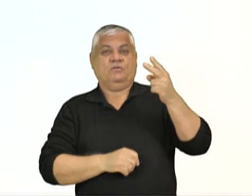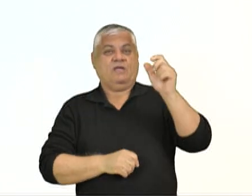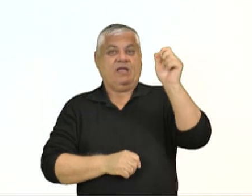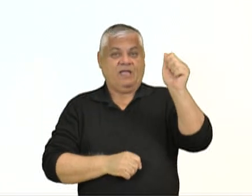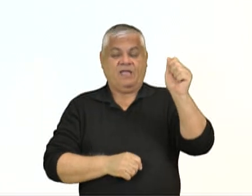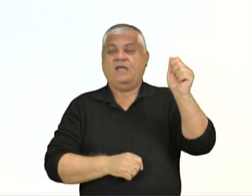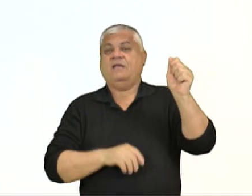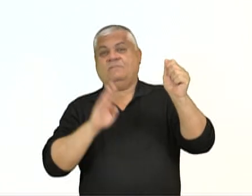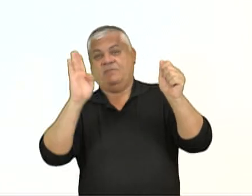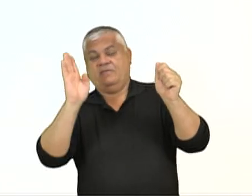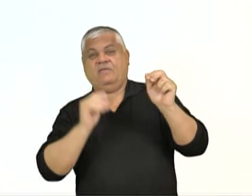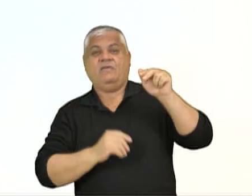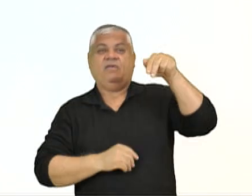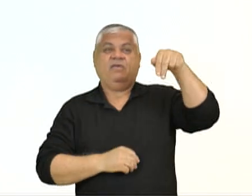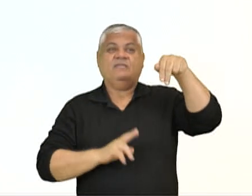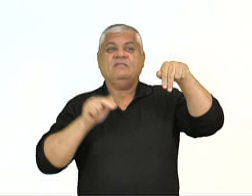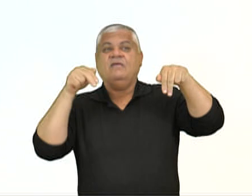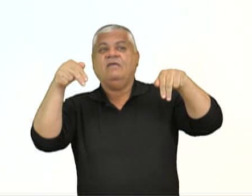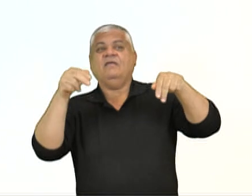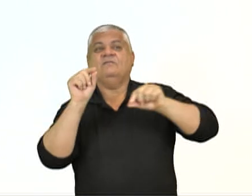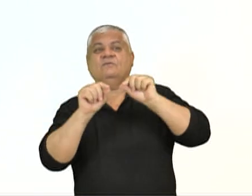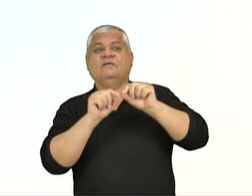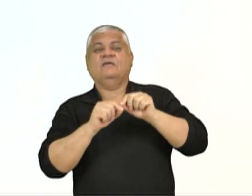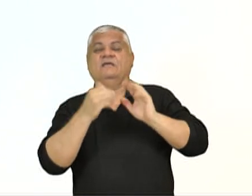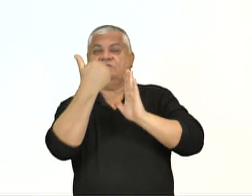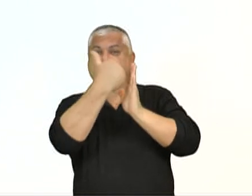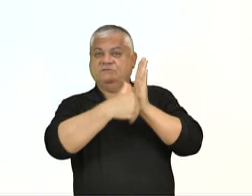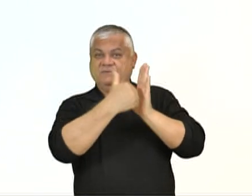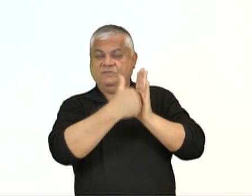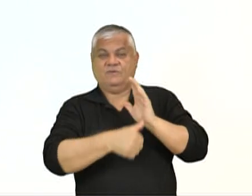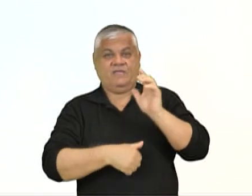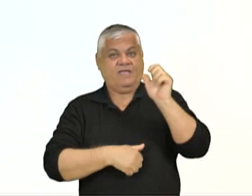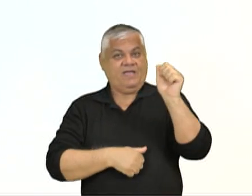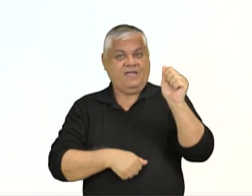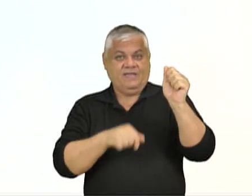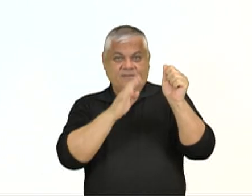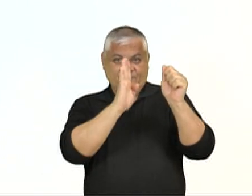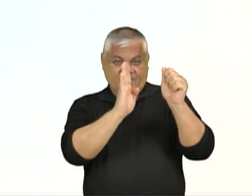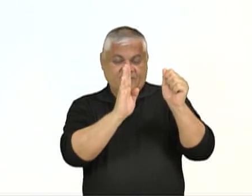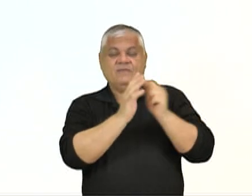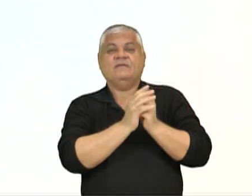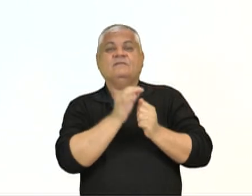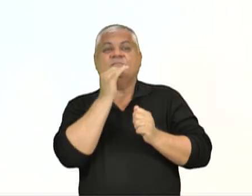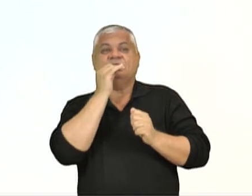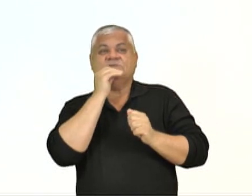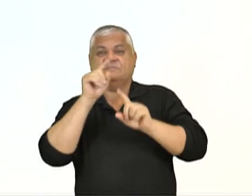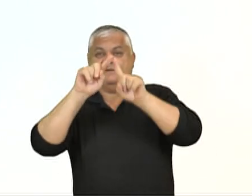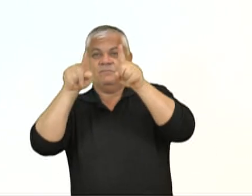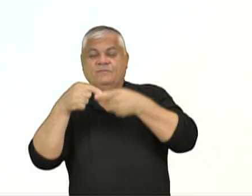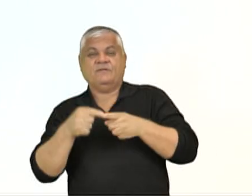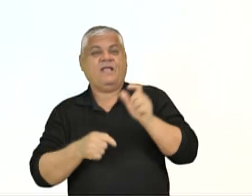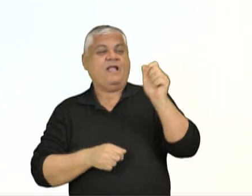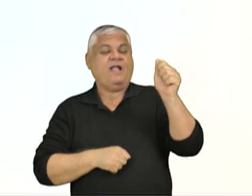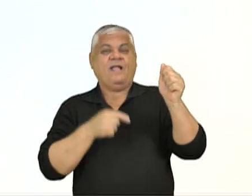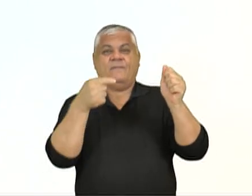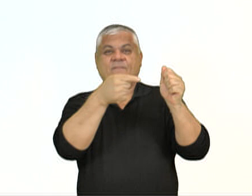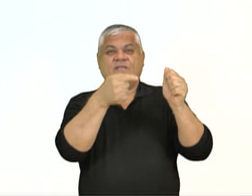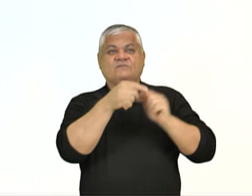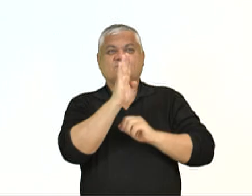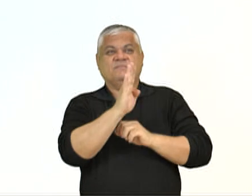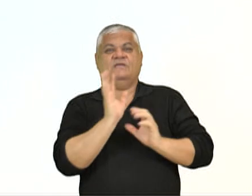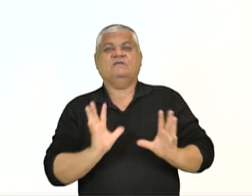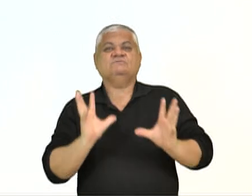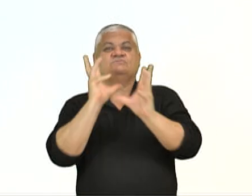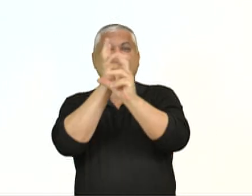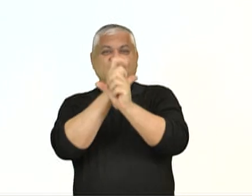por N, denomina-se diferença entre A e B, representada por A menos B, a soma